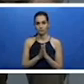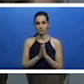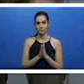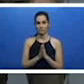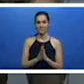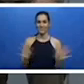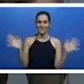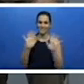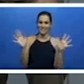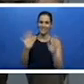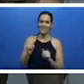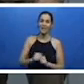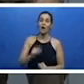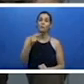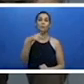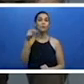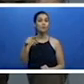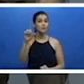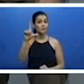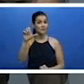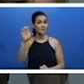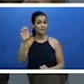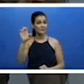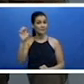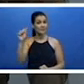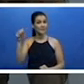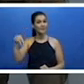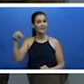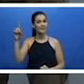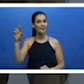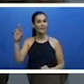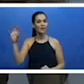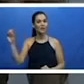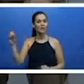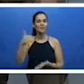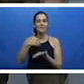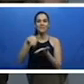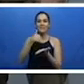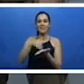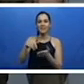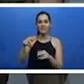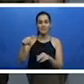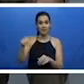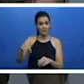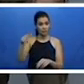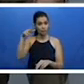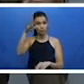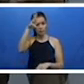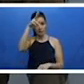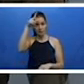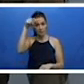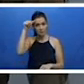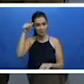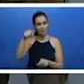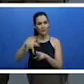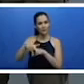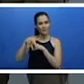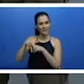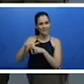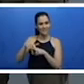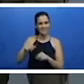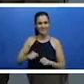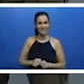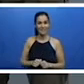Olá, eu sou o Leandro, eu sou professor de Ciências da Secretaria Municipal de Educação de Barretos. O título dessa aula são